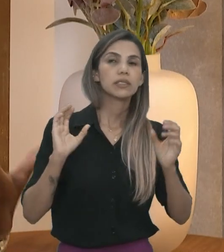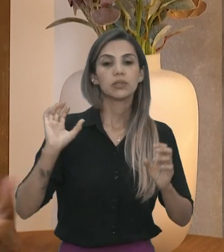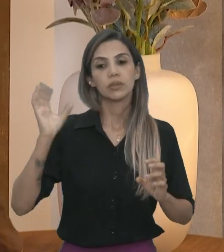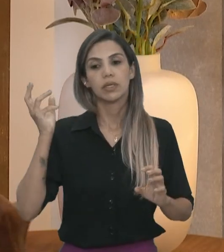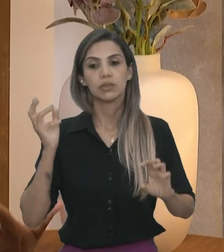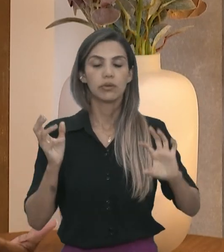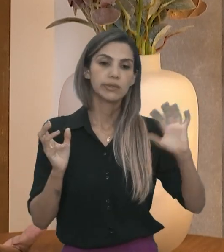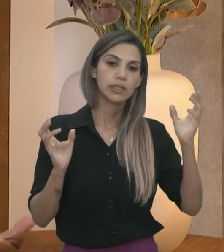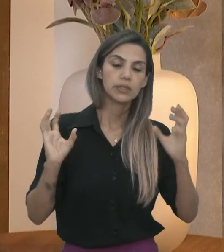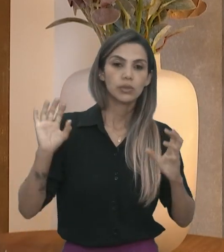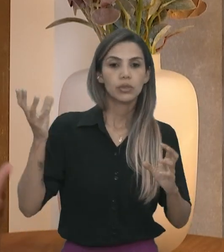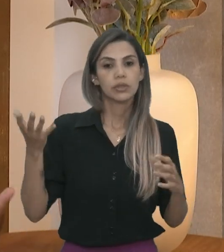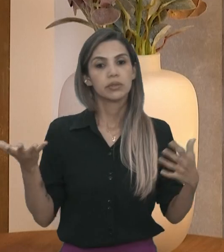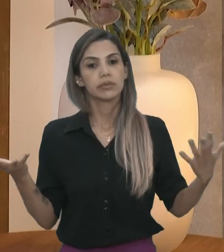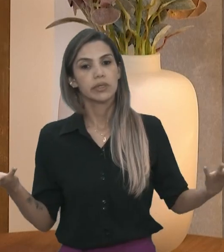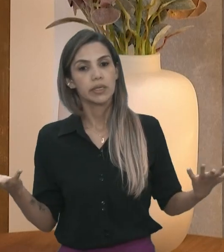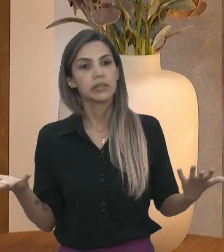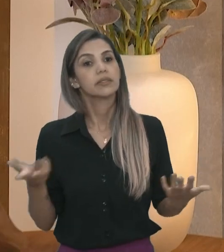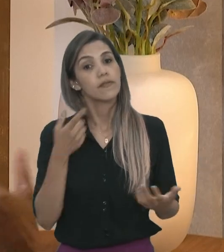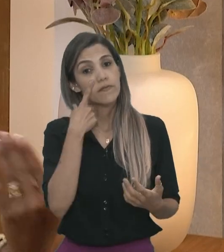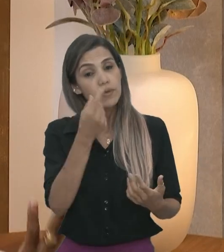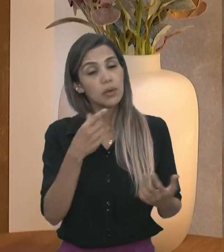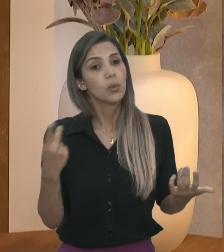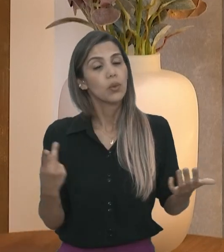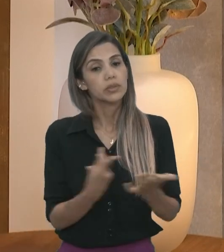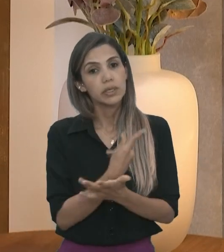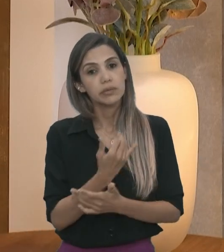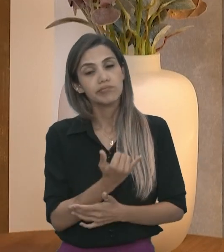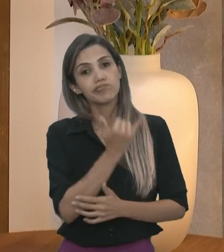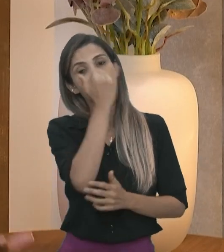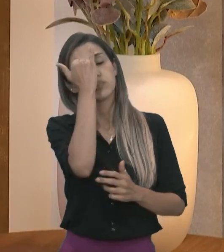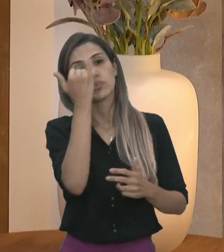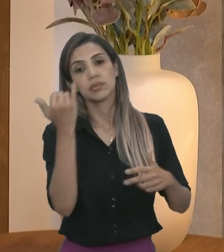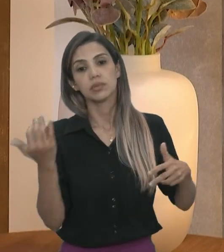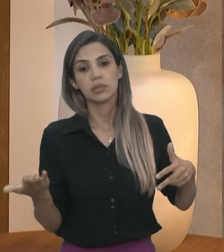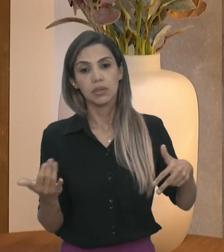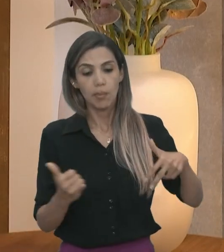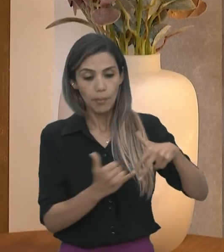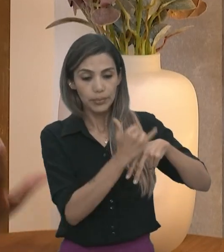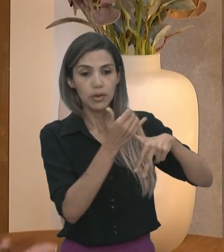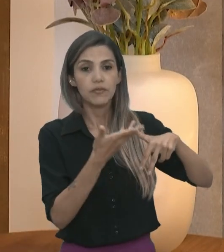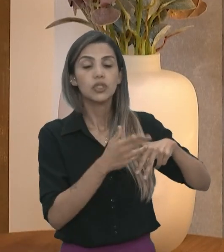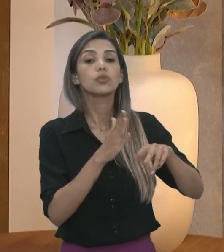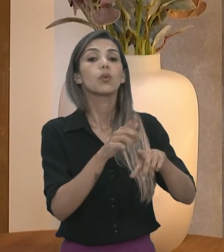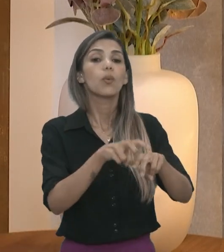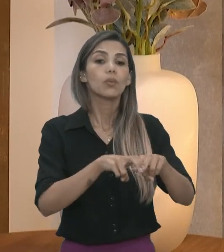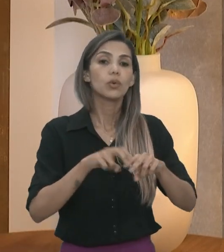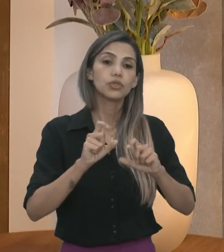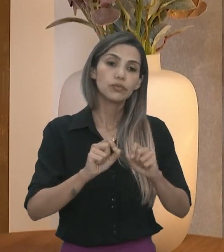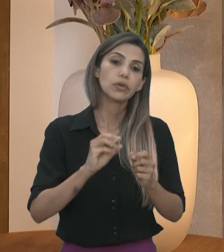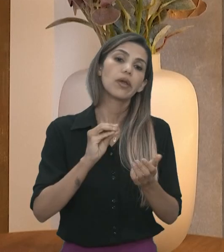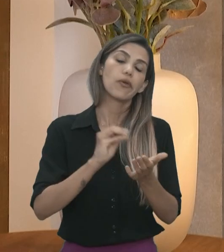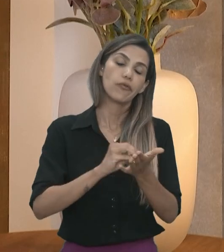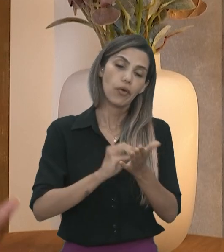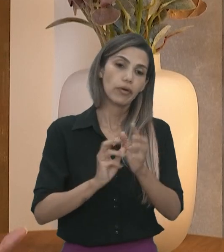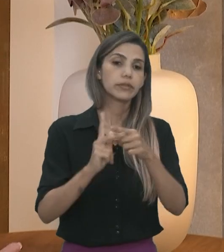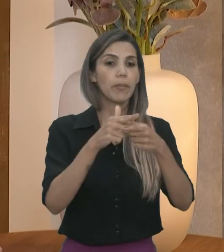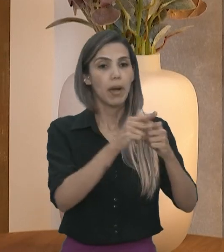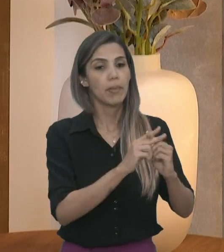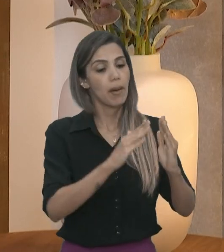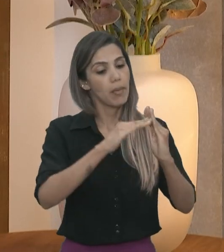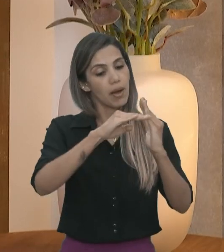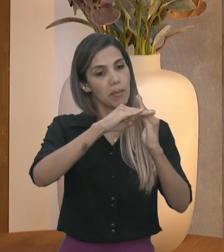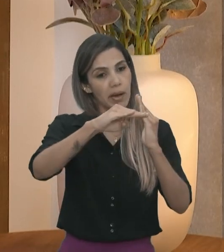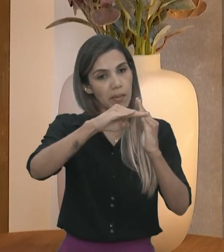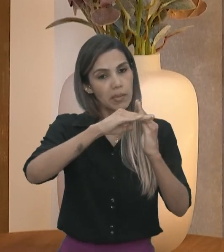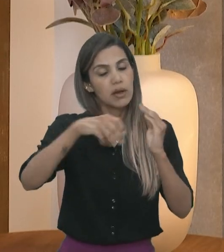vê pessoas sendo acidentadas e sofrendo, né, devido à negligência dessas manutenções. Então, a gente precisa